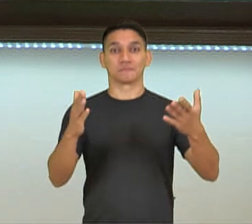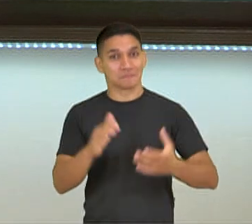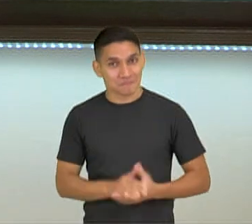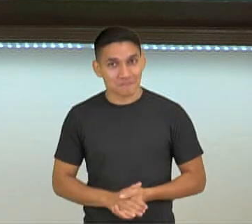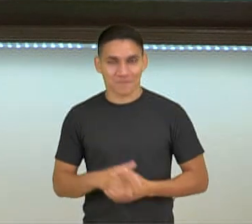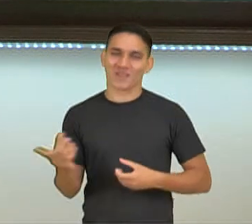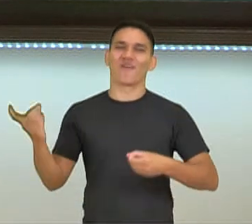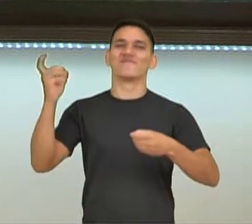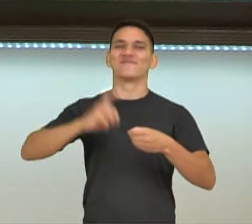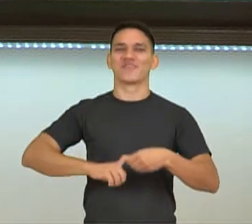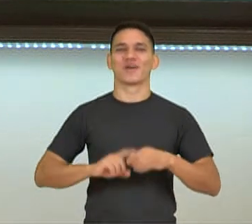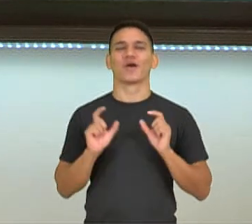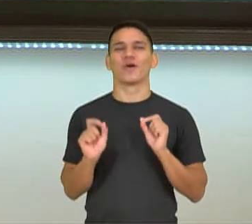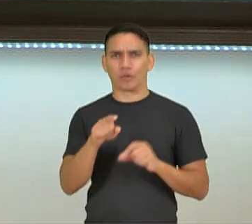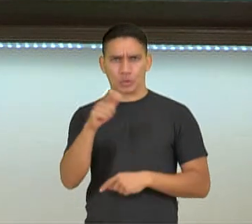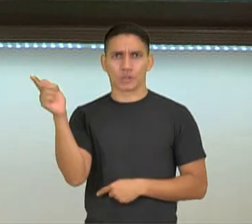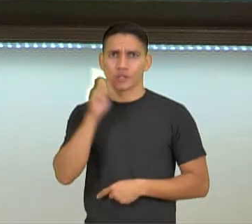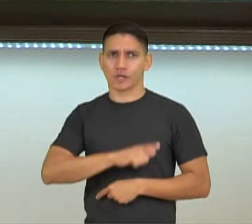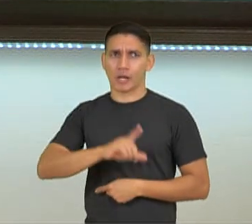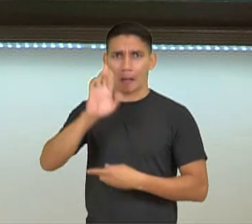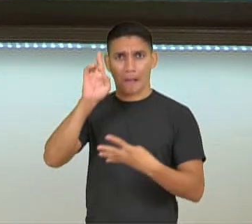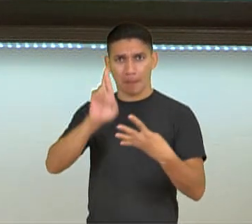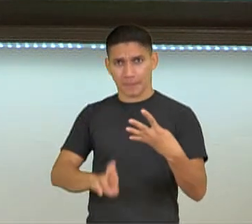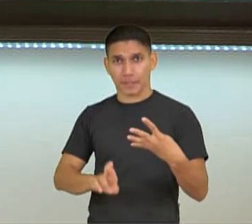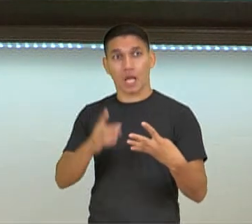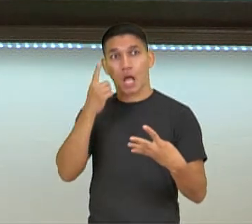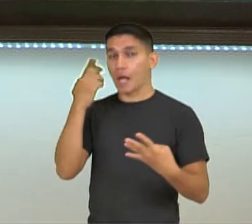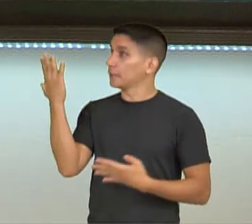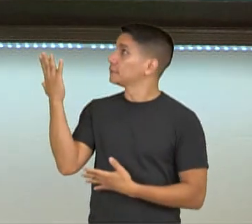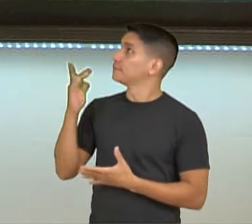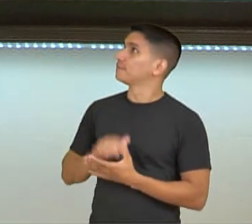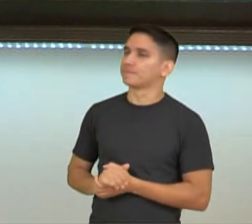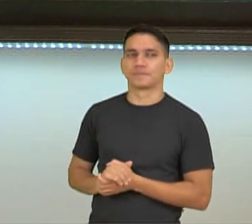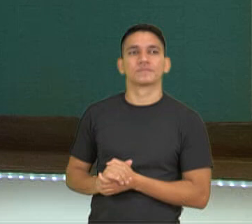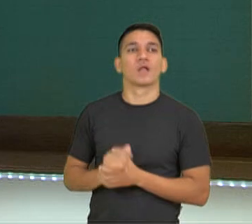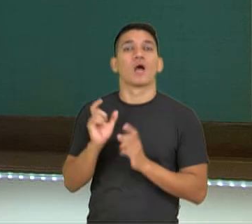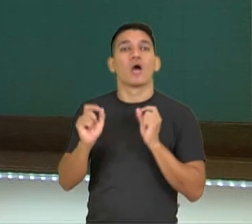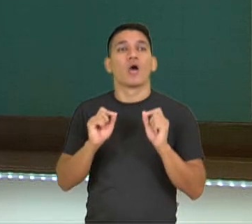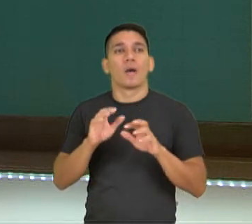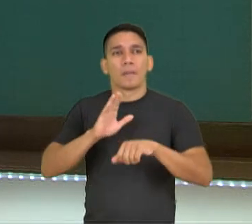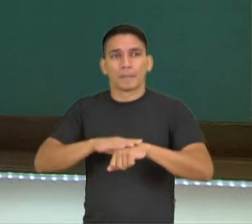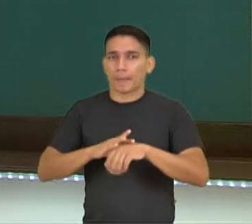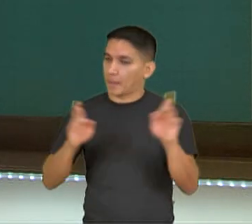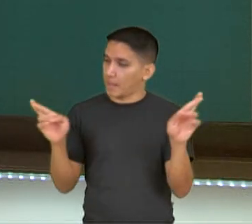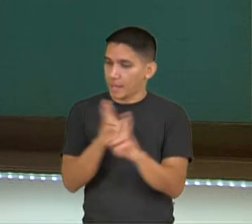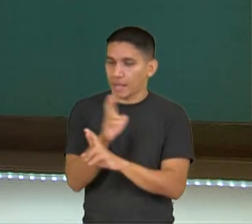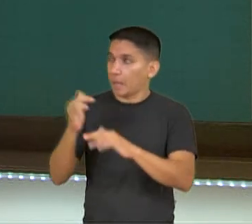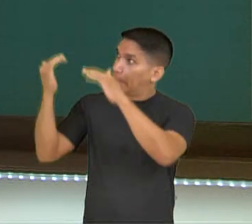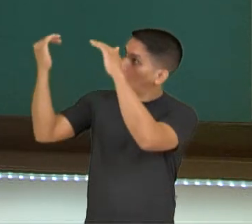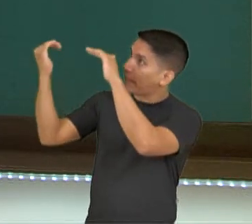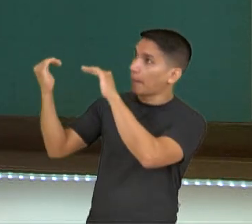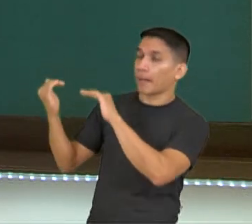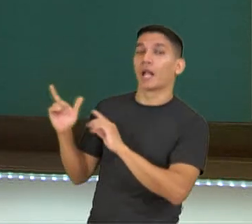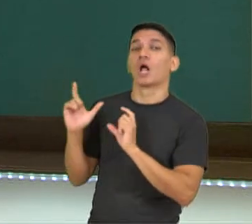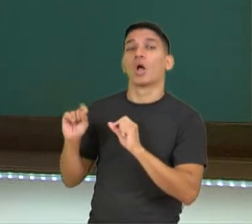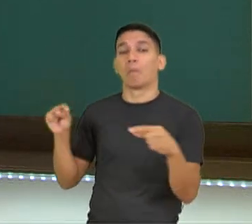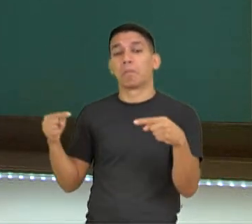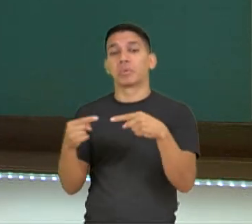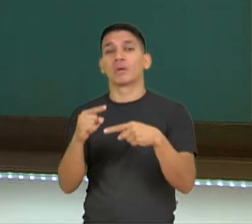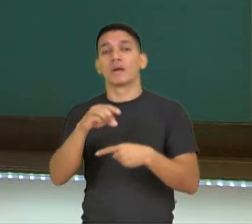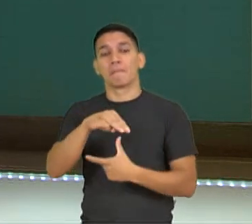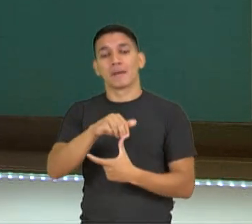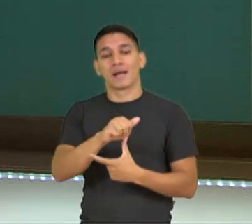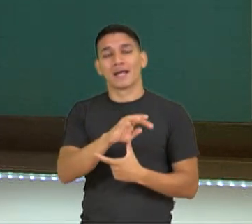Então, retornamos. Conseguiram responder? Vamos lá? Então, vejam aqui, ó, na relação abaixo, identifique matéria, corpo